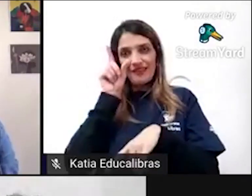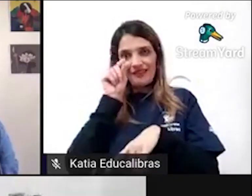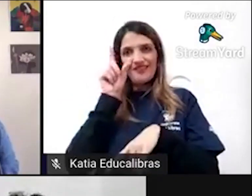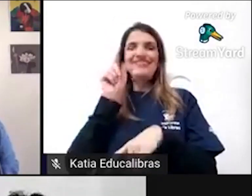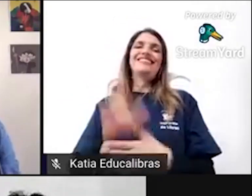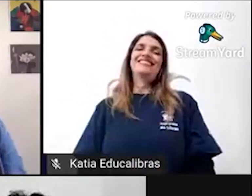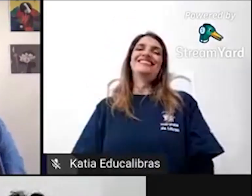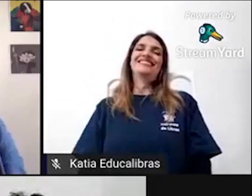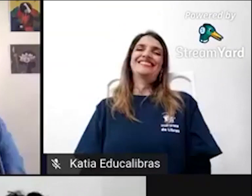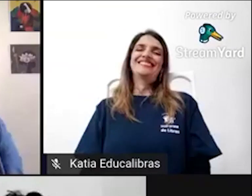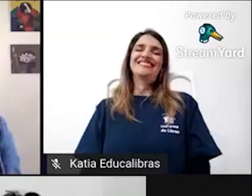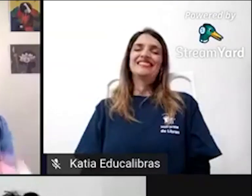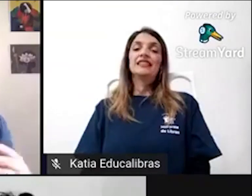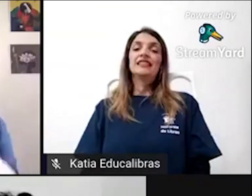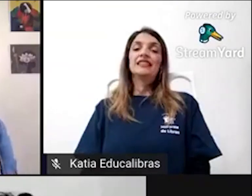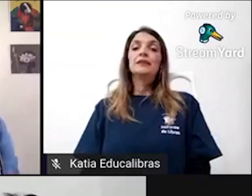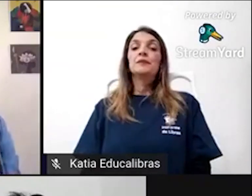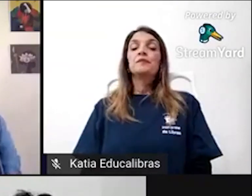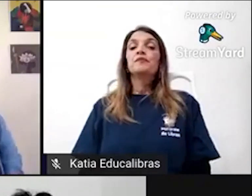dormindo.